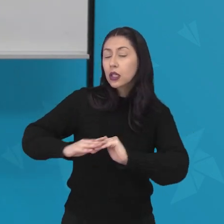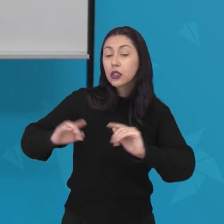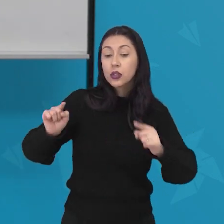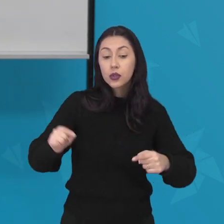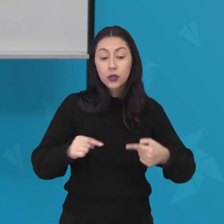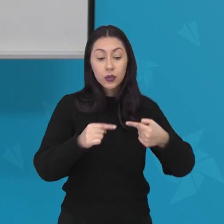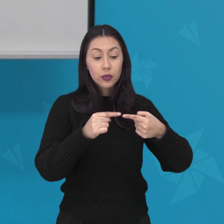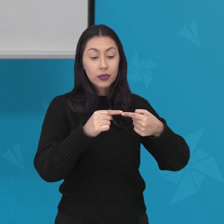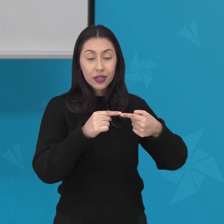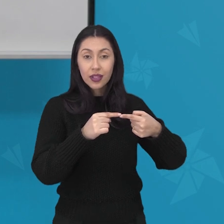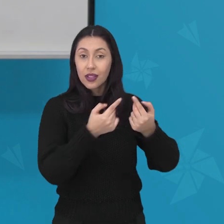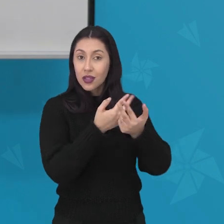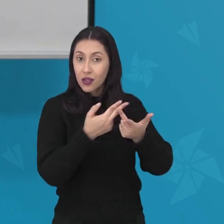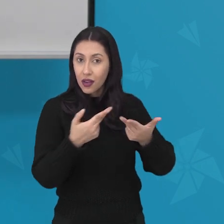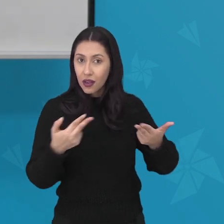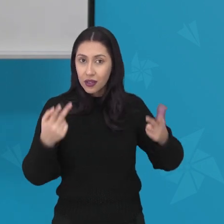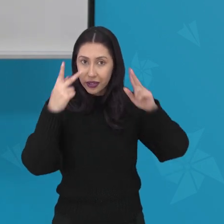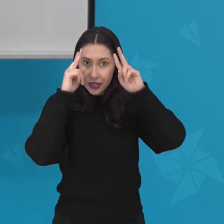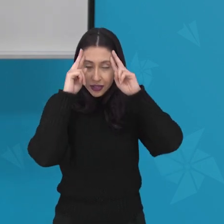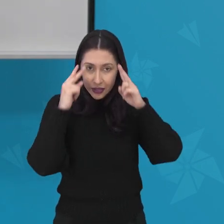com tudo aquilo que o ser humano